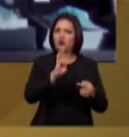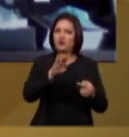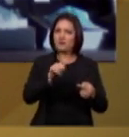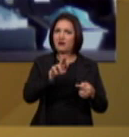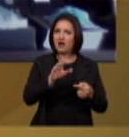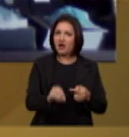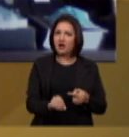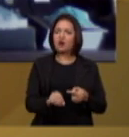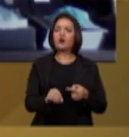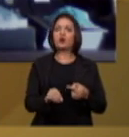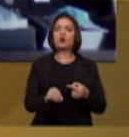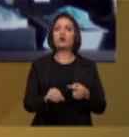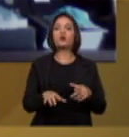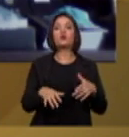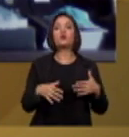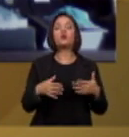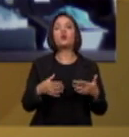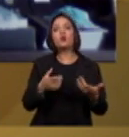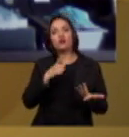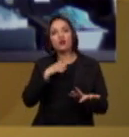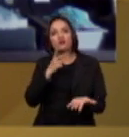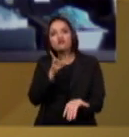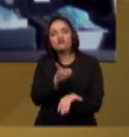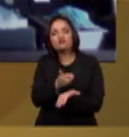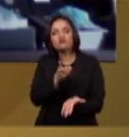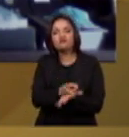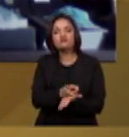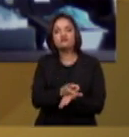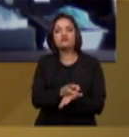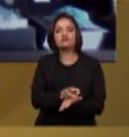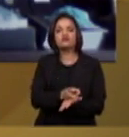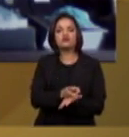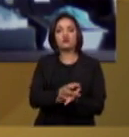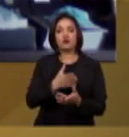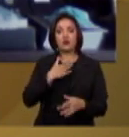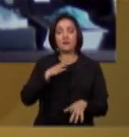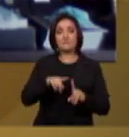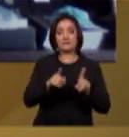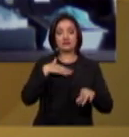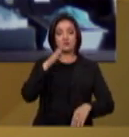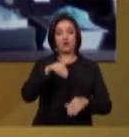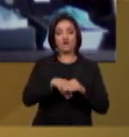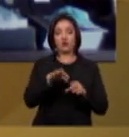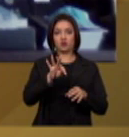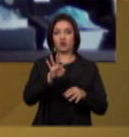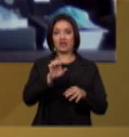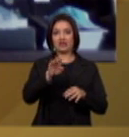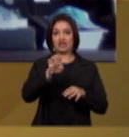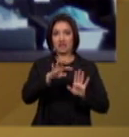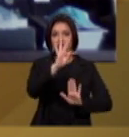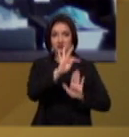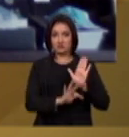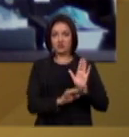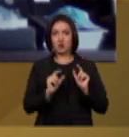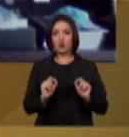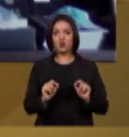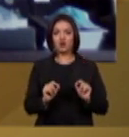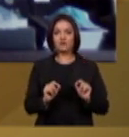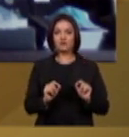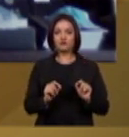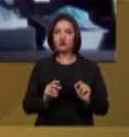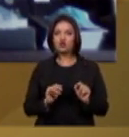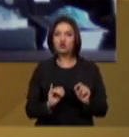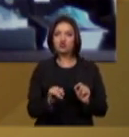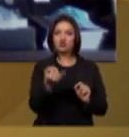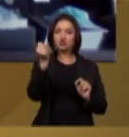e dar-lhes provimento, concluindo o meu voto com a seguinte tese jurídica: não incidem